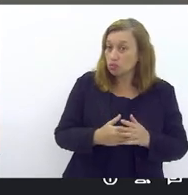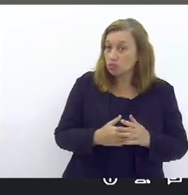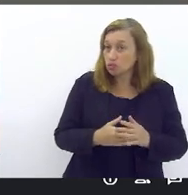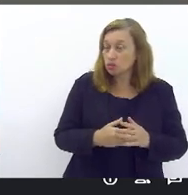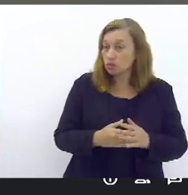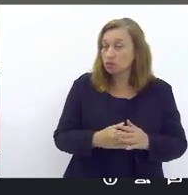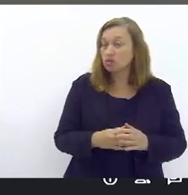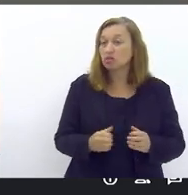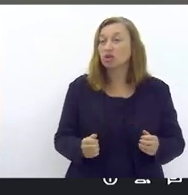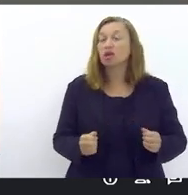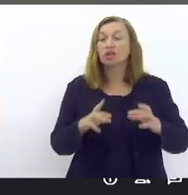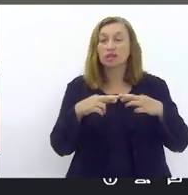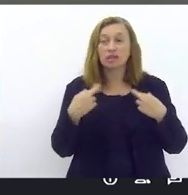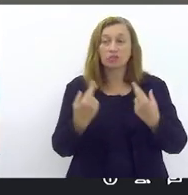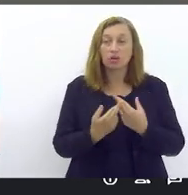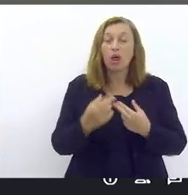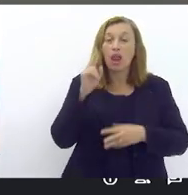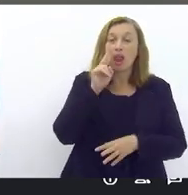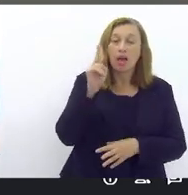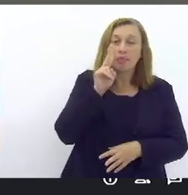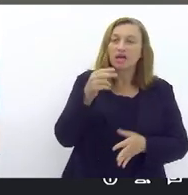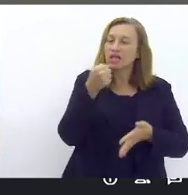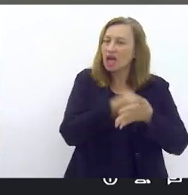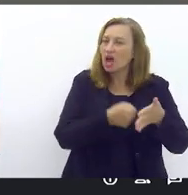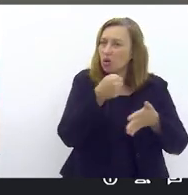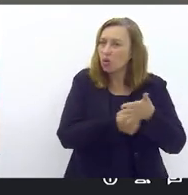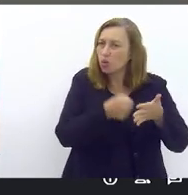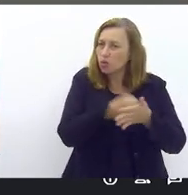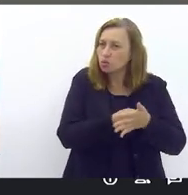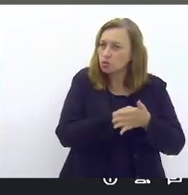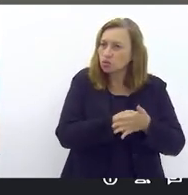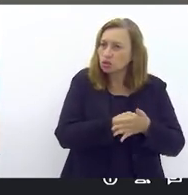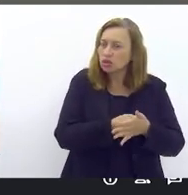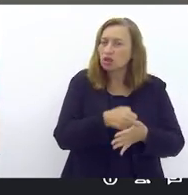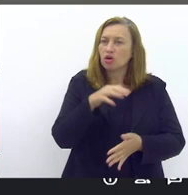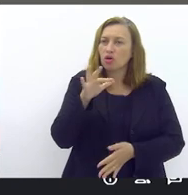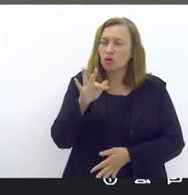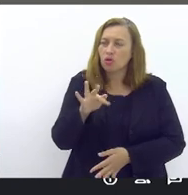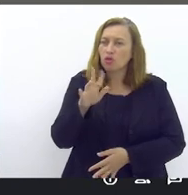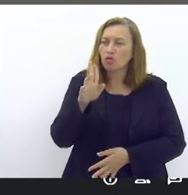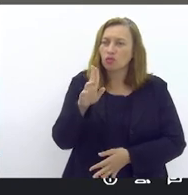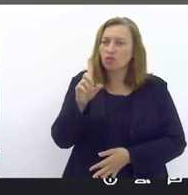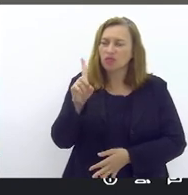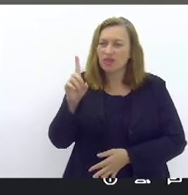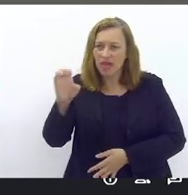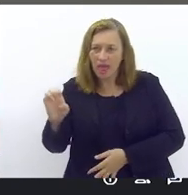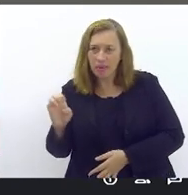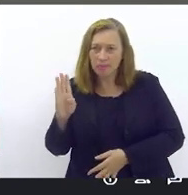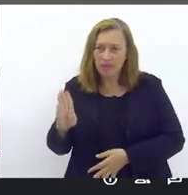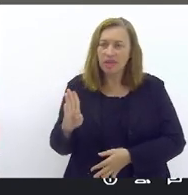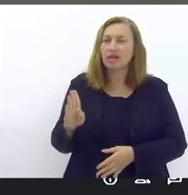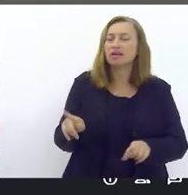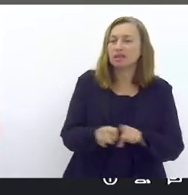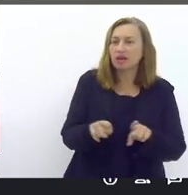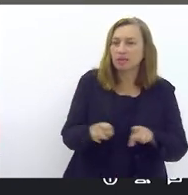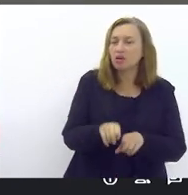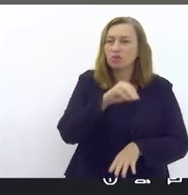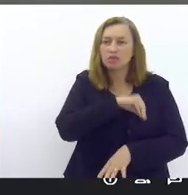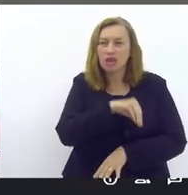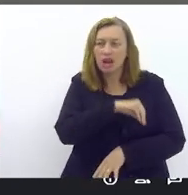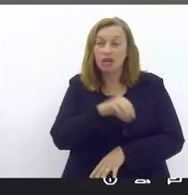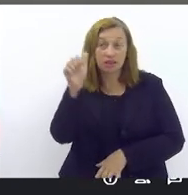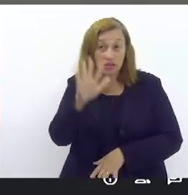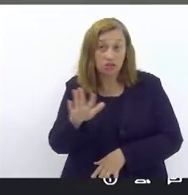aqui participando. Lembrando que a nossa luta pelo Fundeb e pelo piso salarial profissional